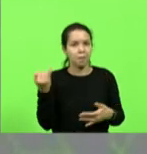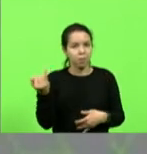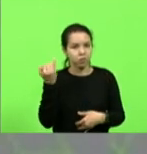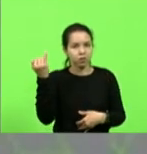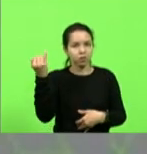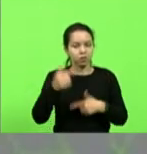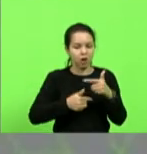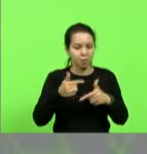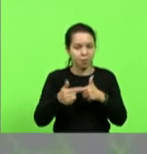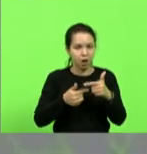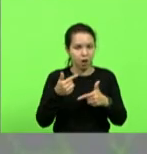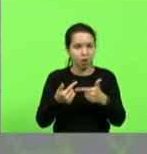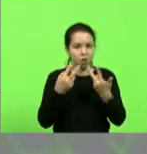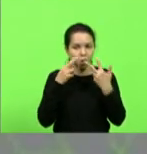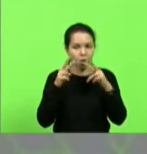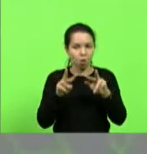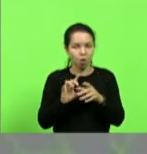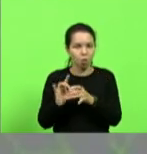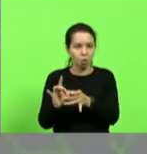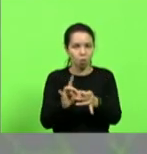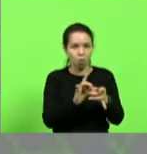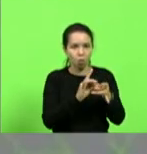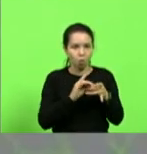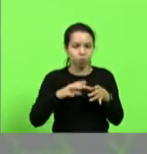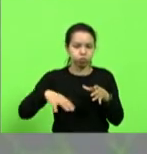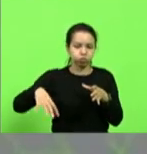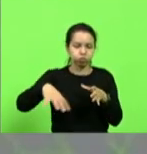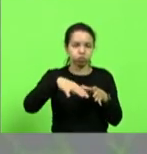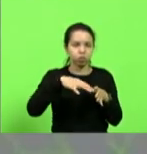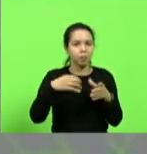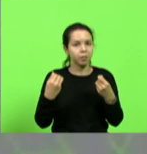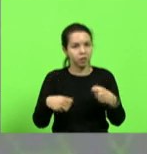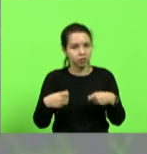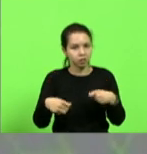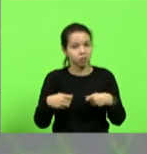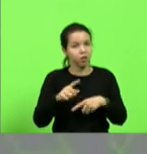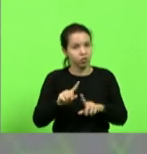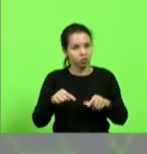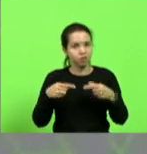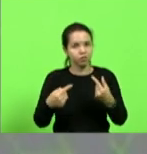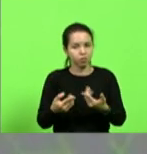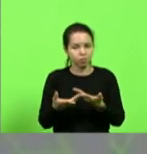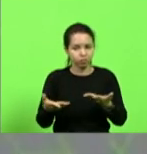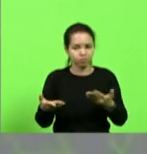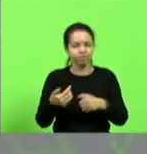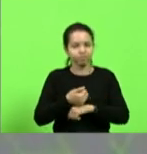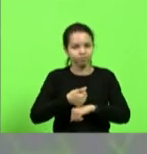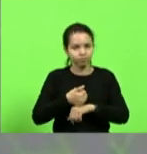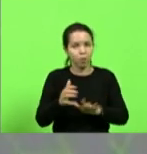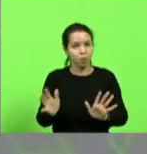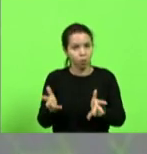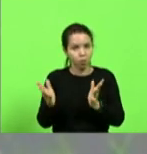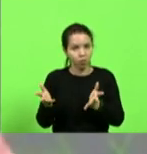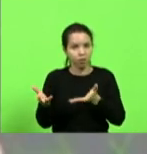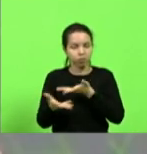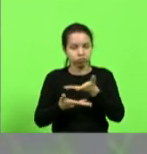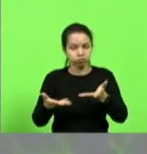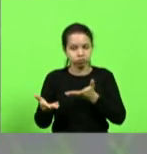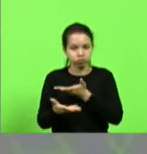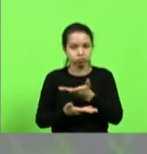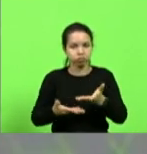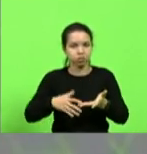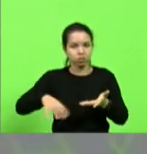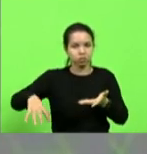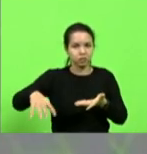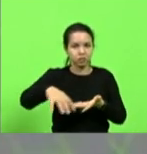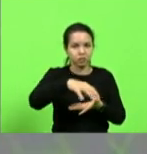multidisciplinar, intersetorial, e eu acho que esse é um desafio para esses profissionais, né? Promover a articulação intersetorial